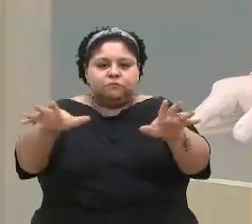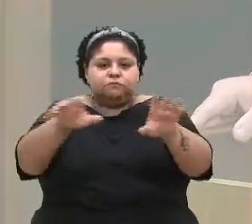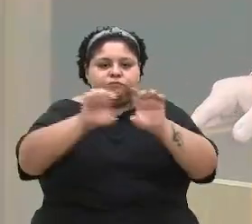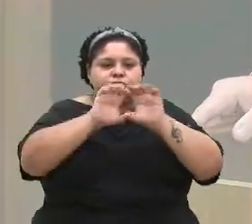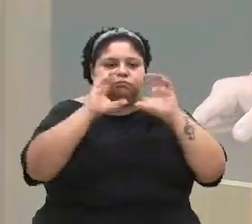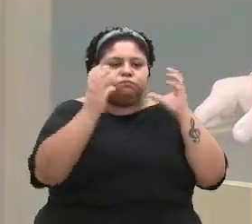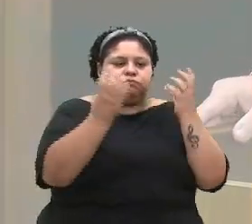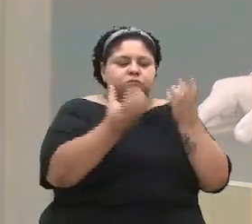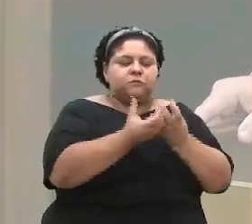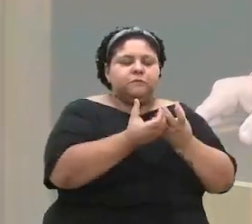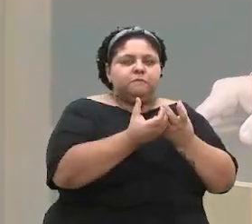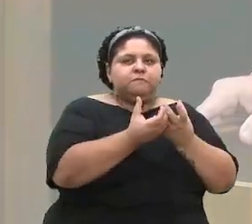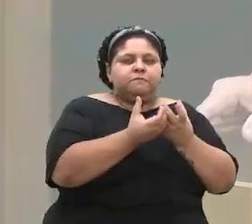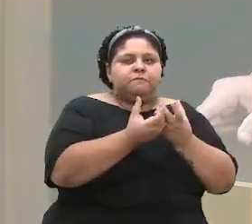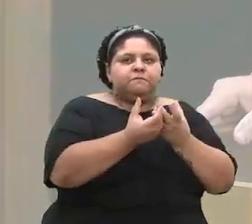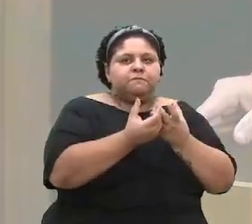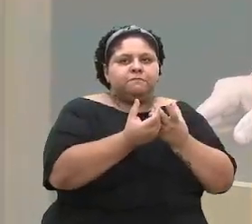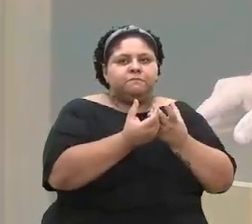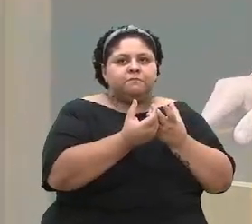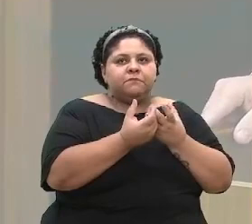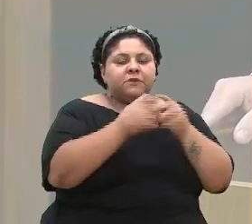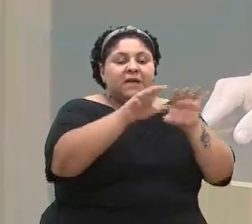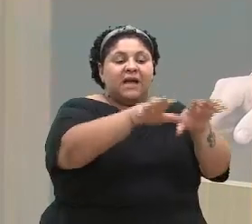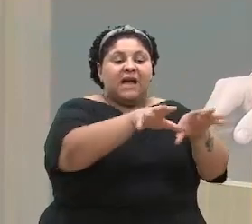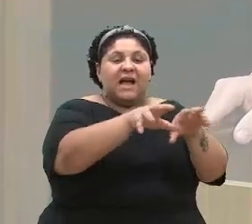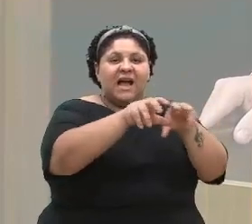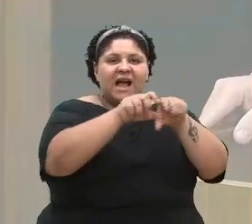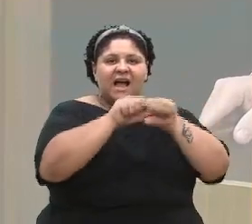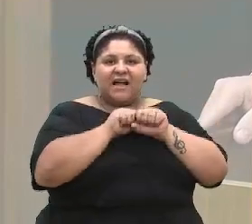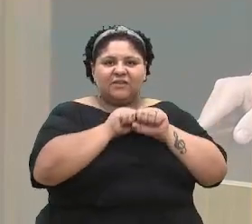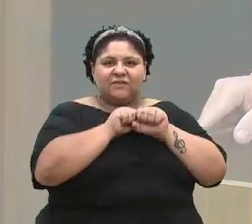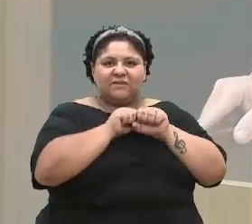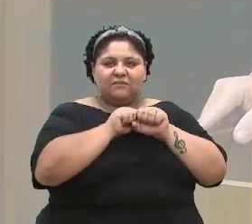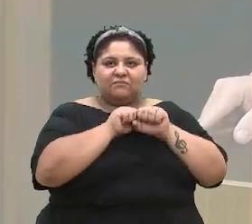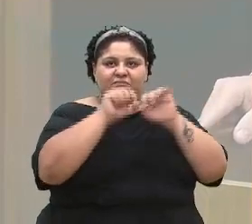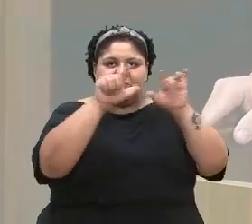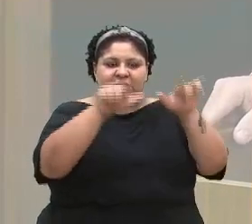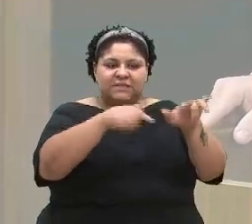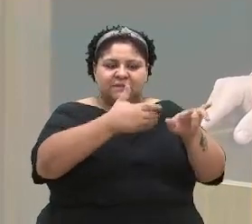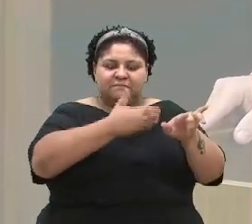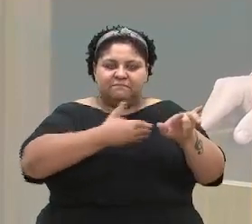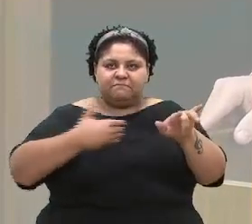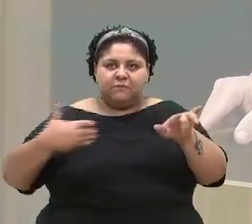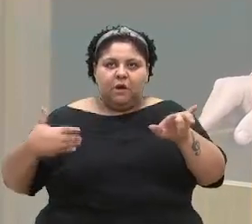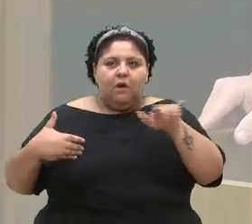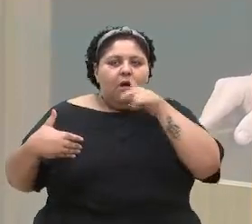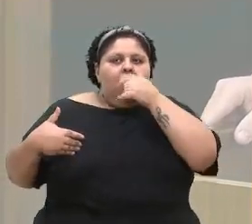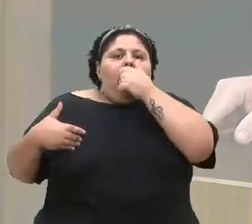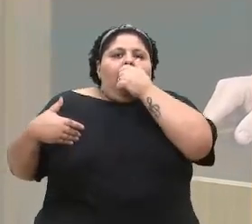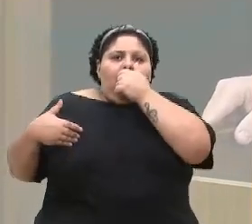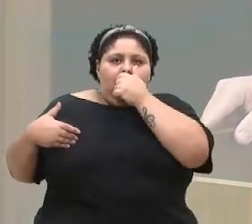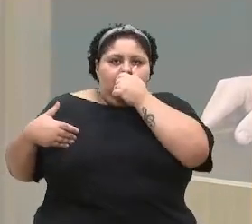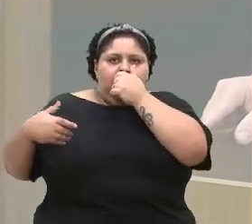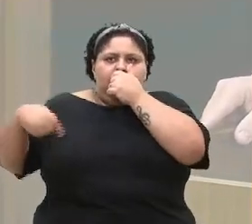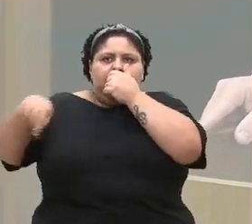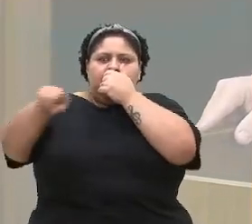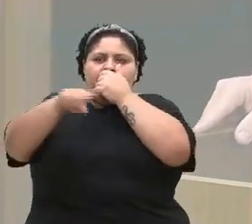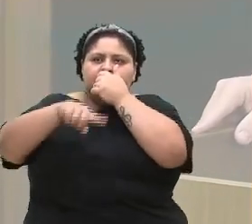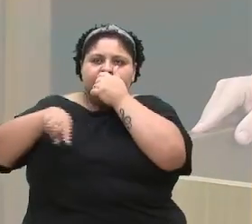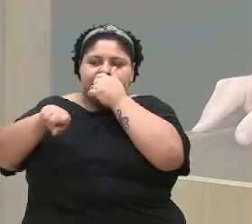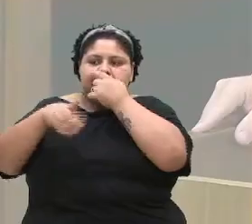a questão da adoção das áreas públicas. Algo que nós